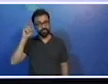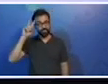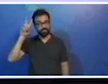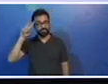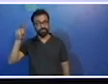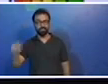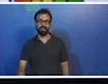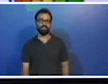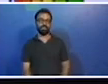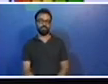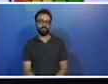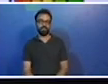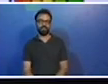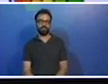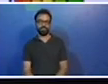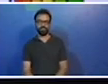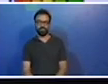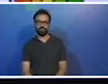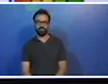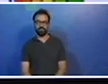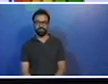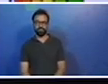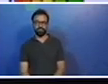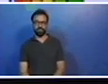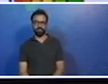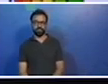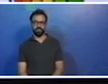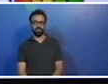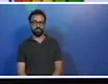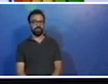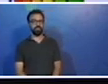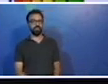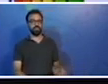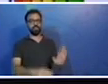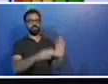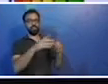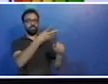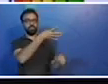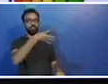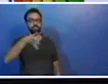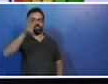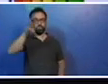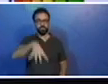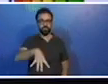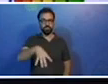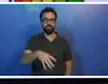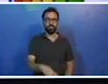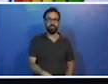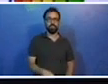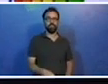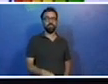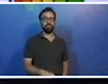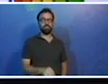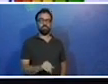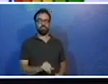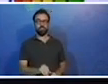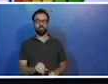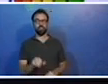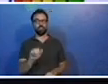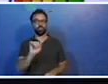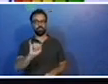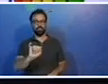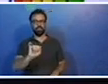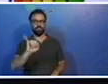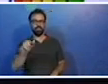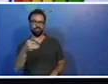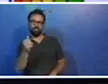pouquinho? Beleza! Galera, aí tem o quadro também dos advérbios. Nossa, professor, você está colocando um monte